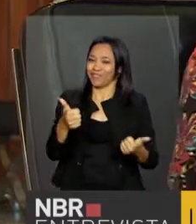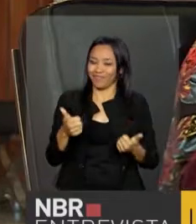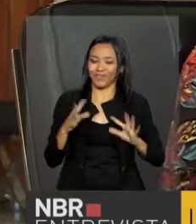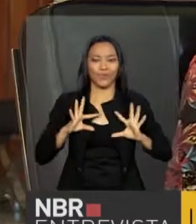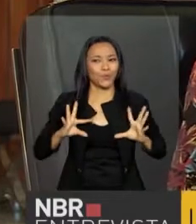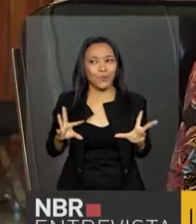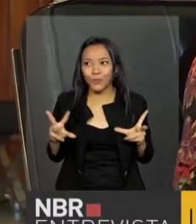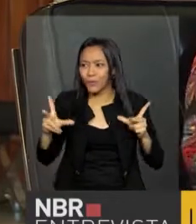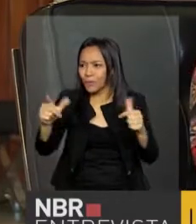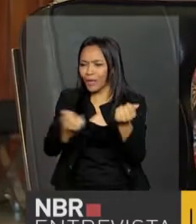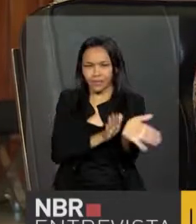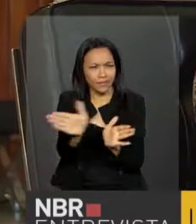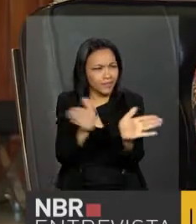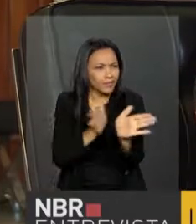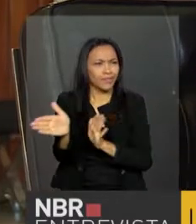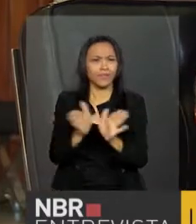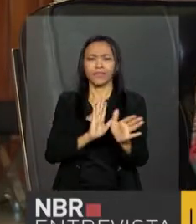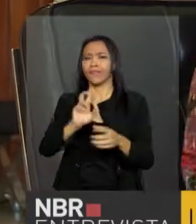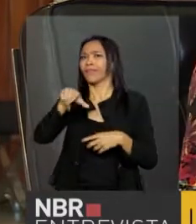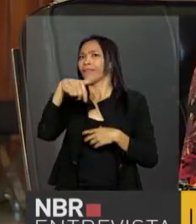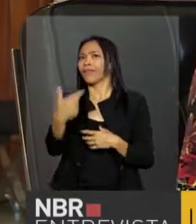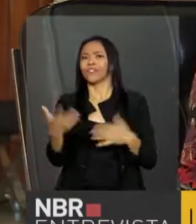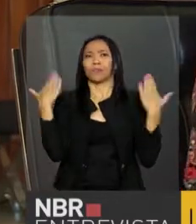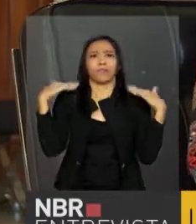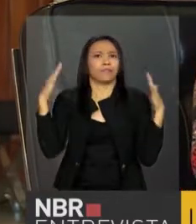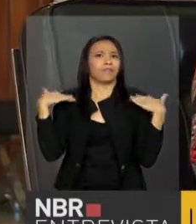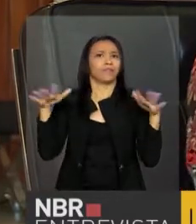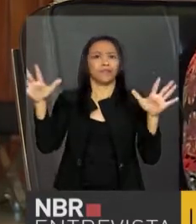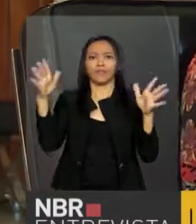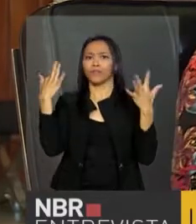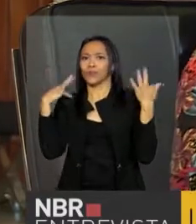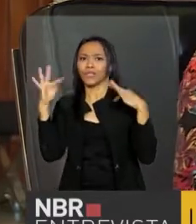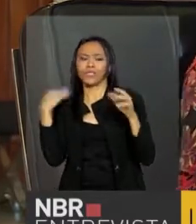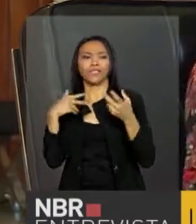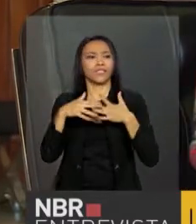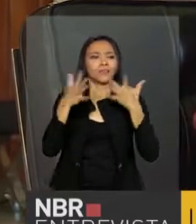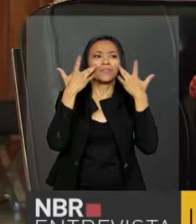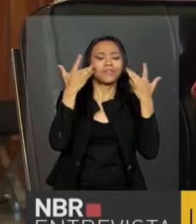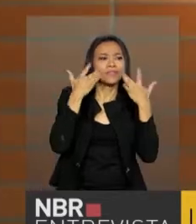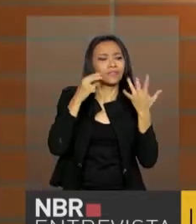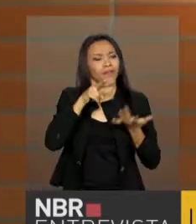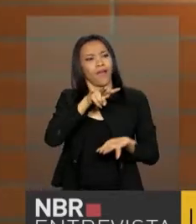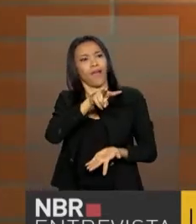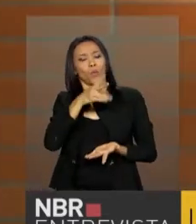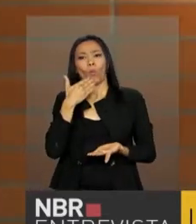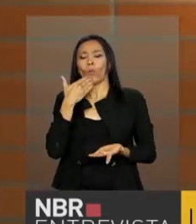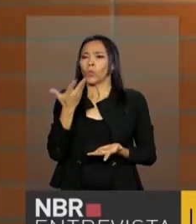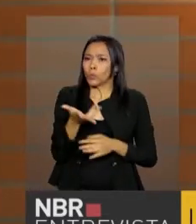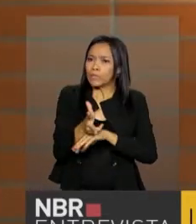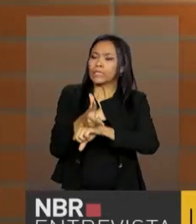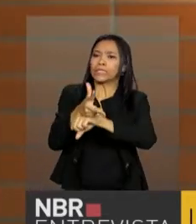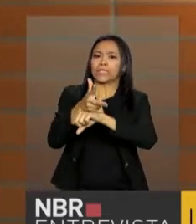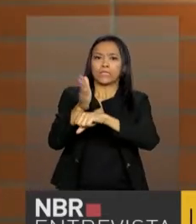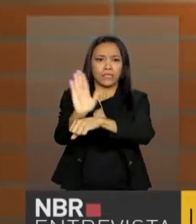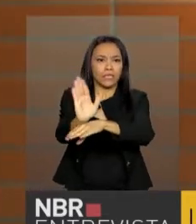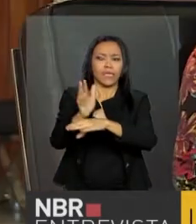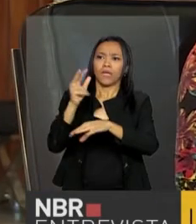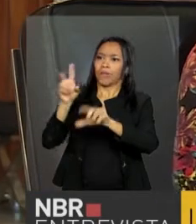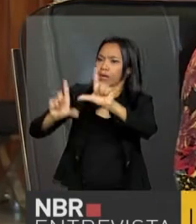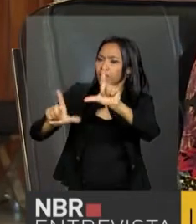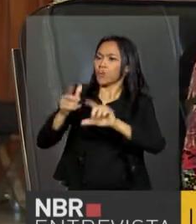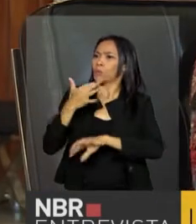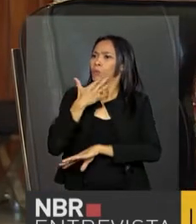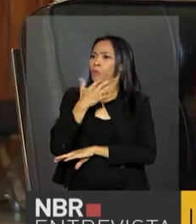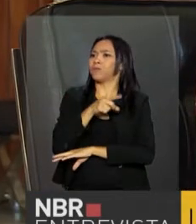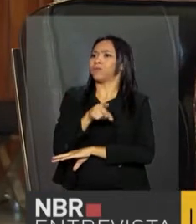acessível, desde um passeio turístico, uma peça de teatro, o cinema, a TV, não é? A